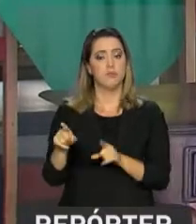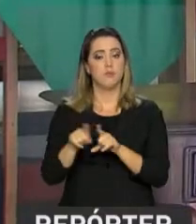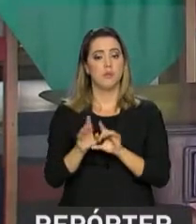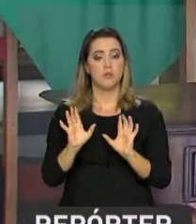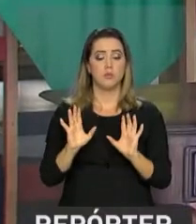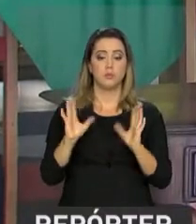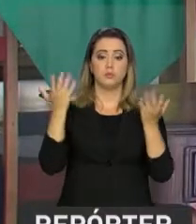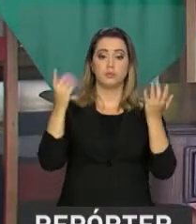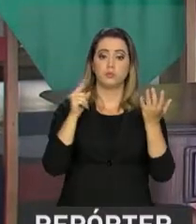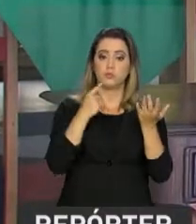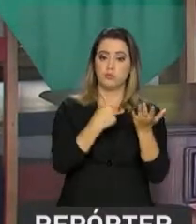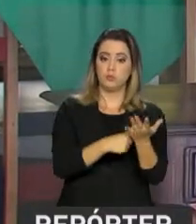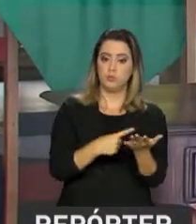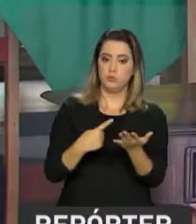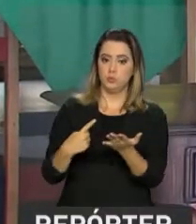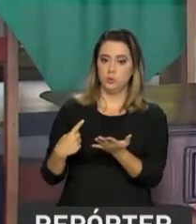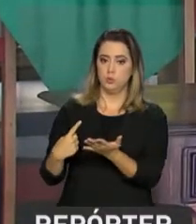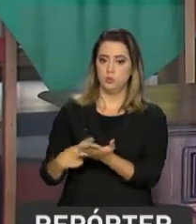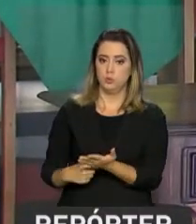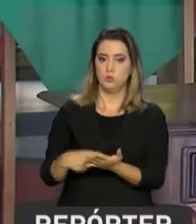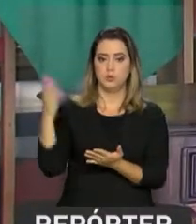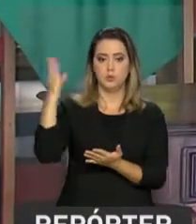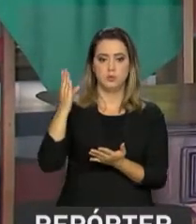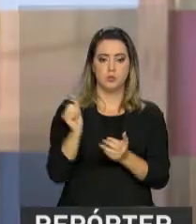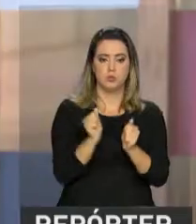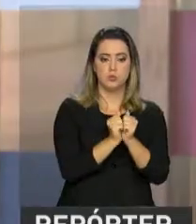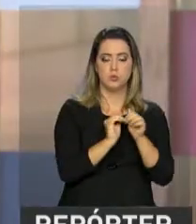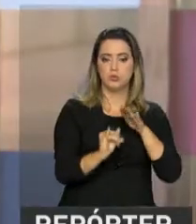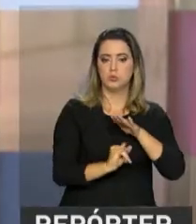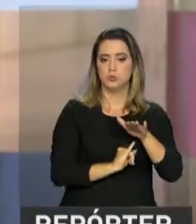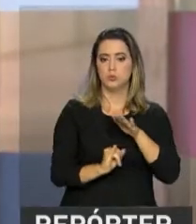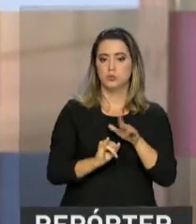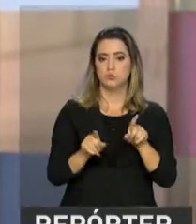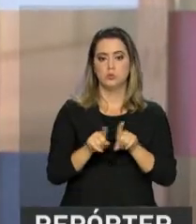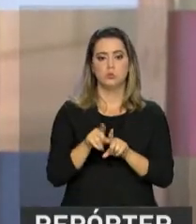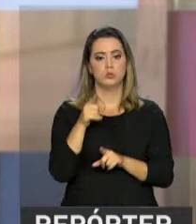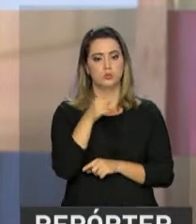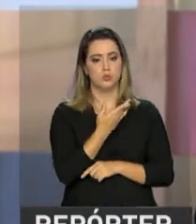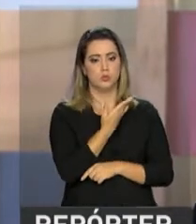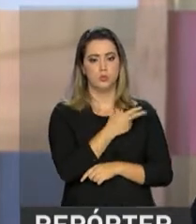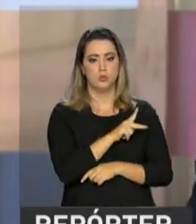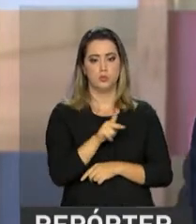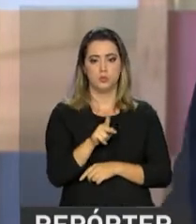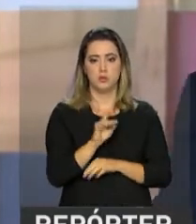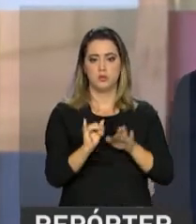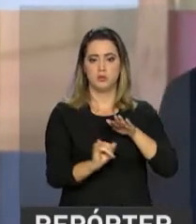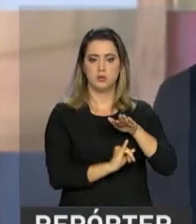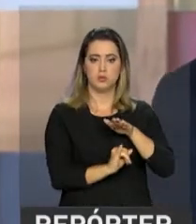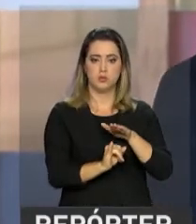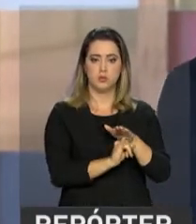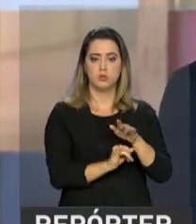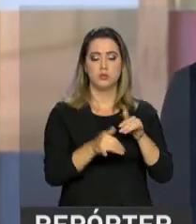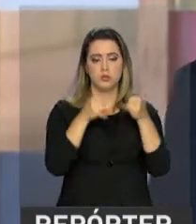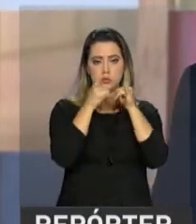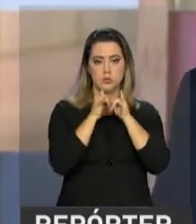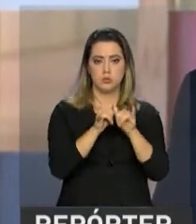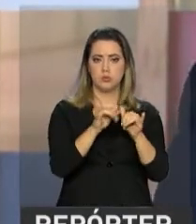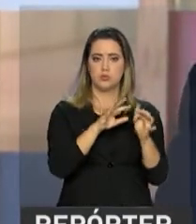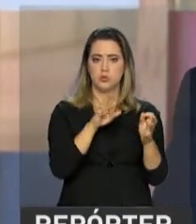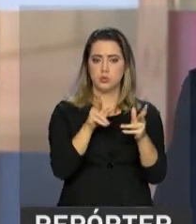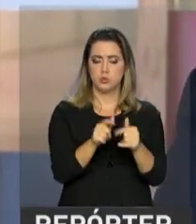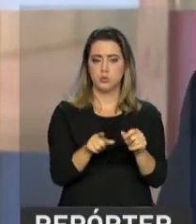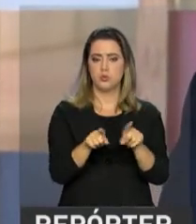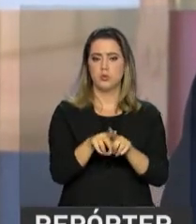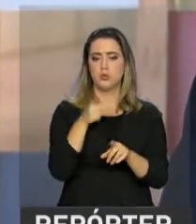que formalizou a Associação do Brasil à agência. Faiti Birol lembrou também da liderança do Brasil na produção